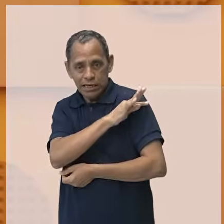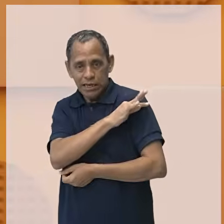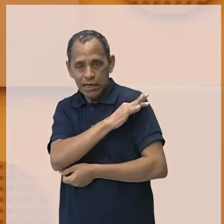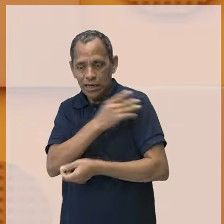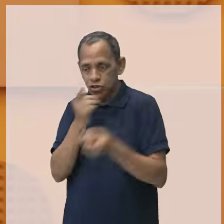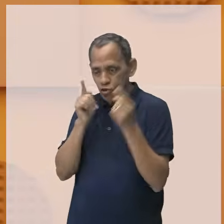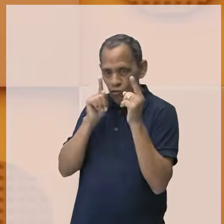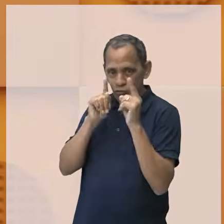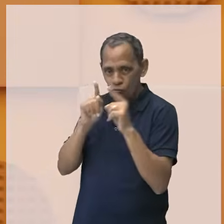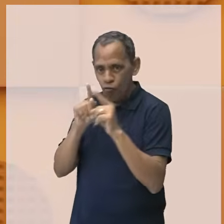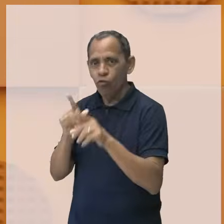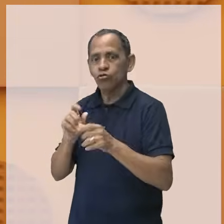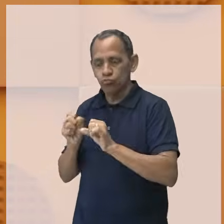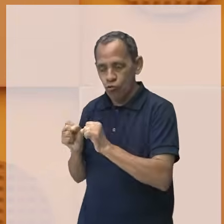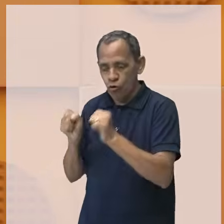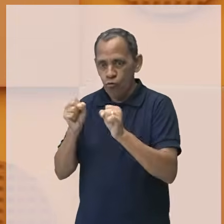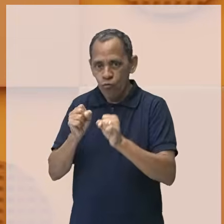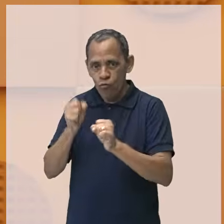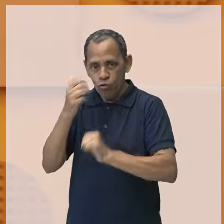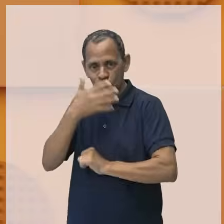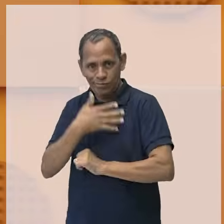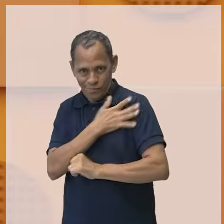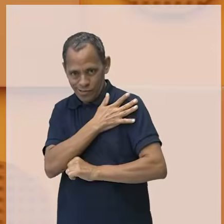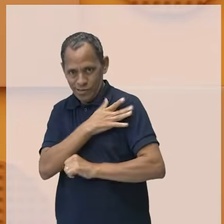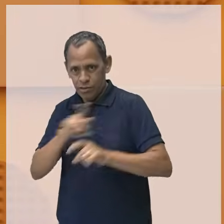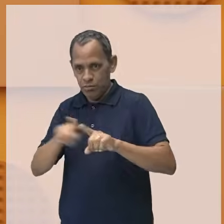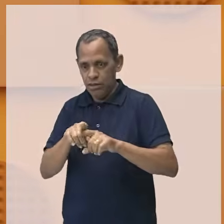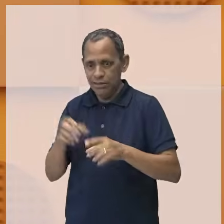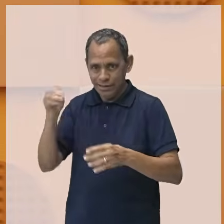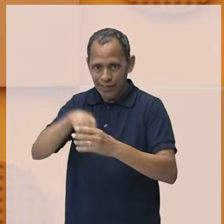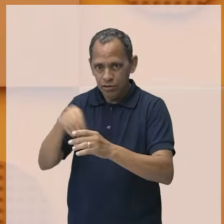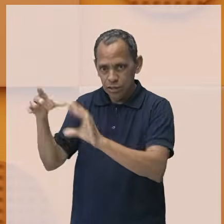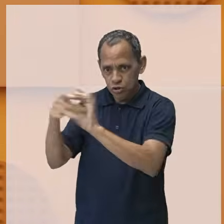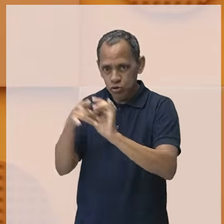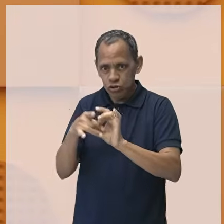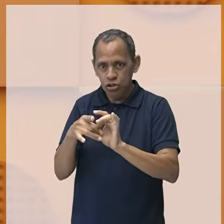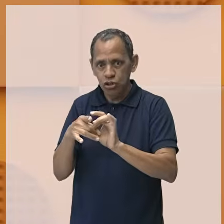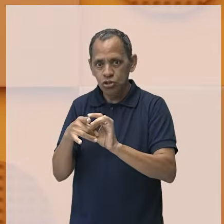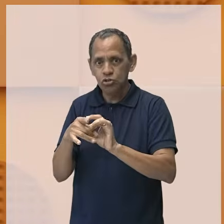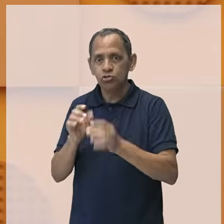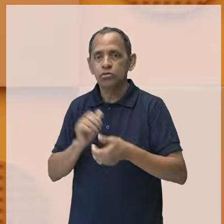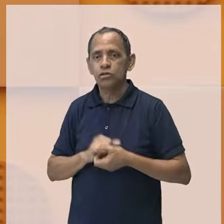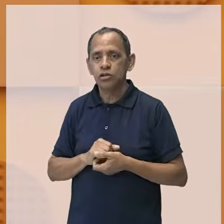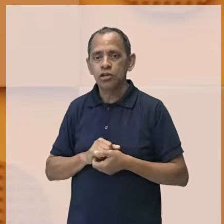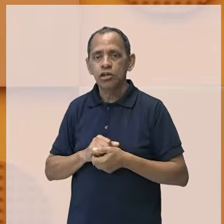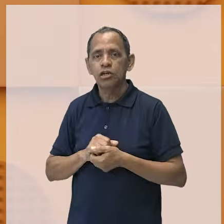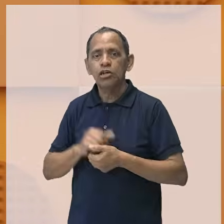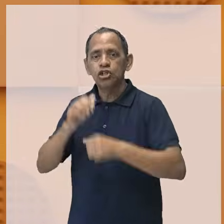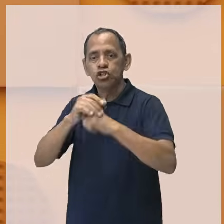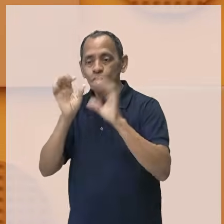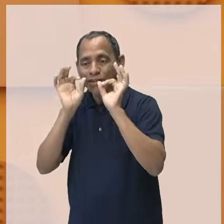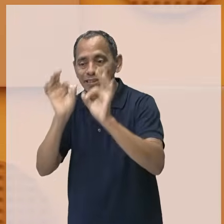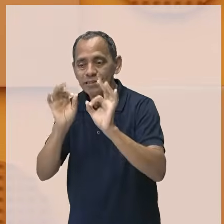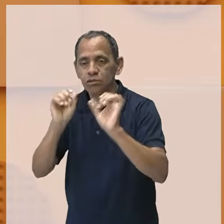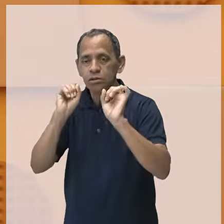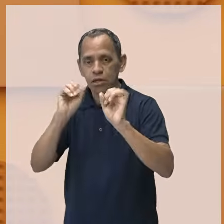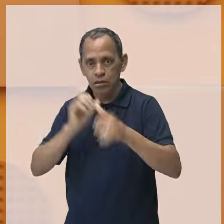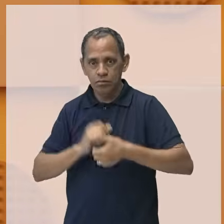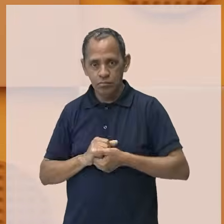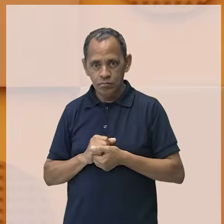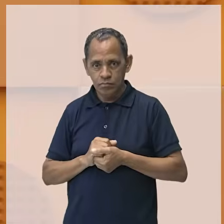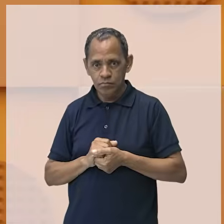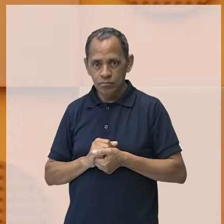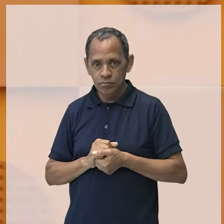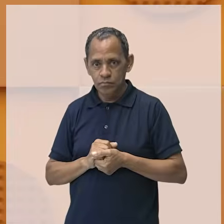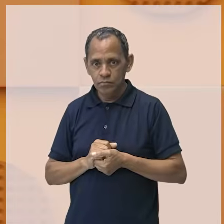de ataques rápidos, táticas de confrontos indiretos contra as forças militares. E nesse contexto eles acabam